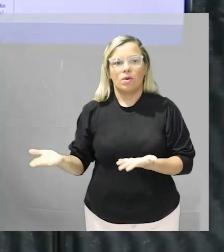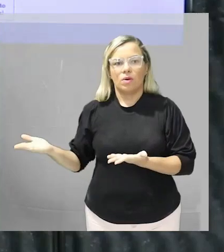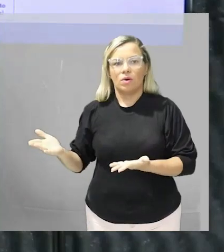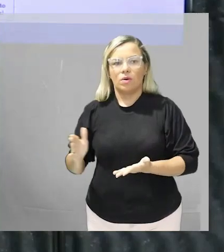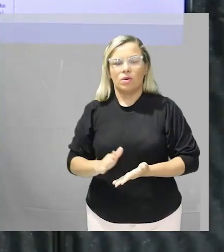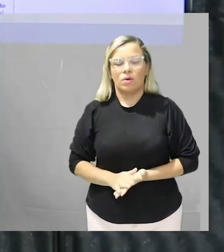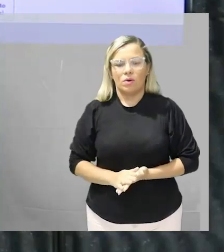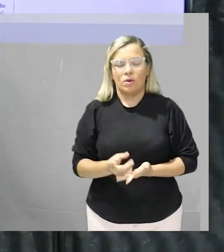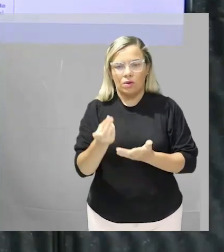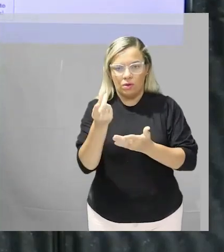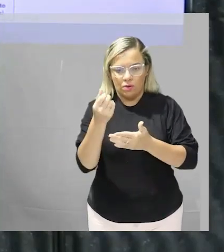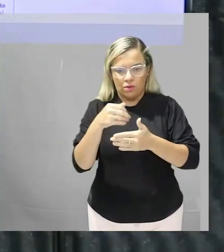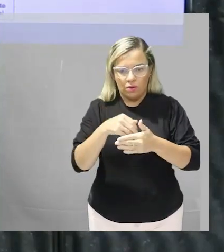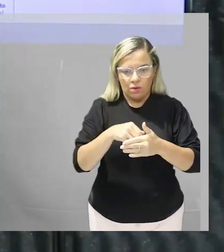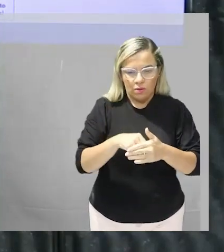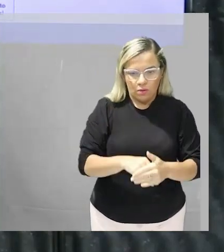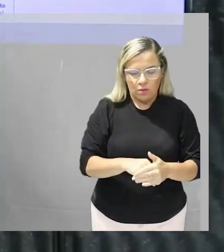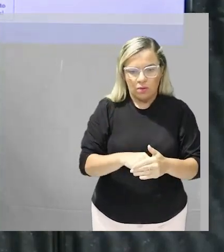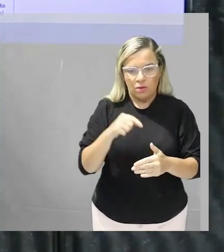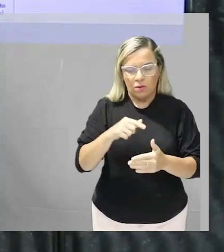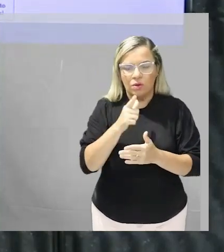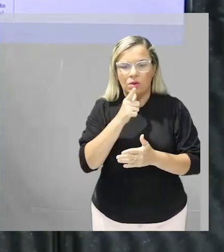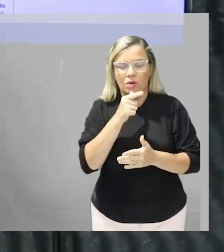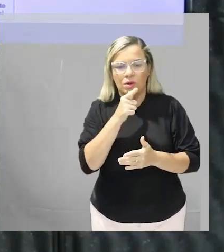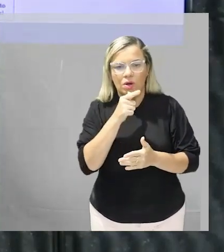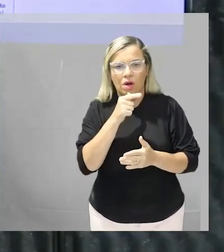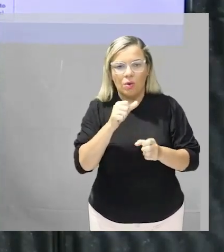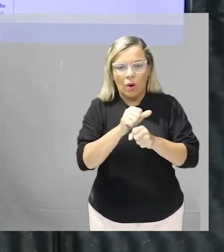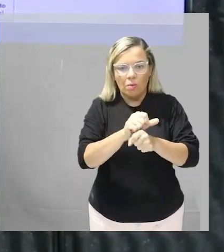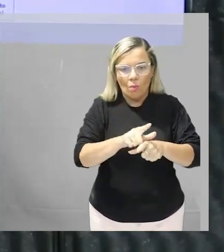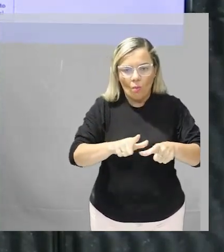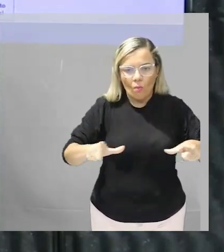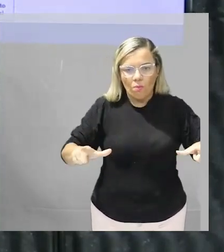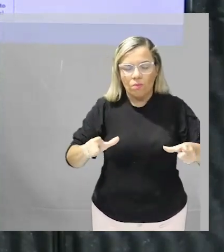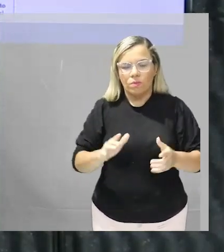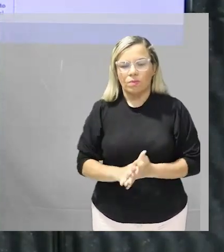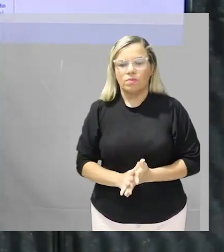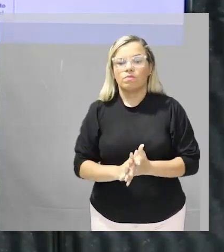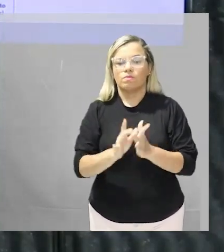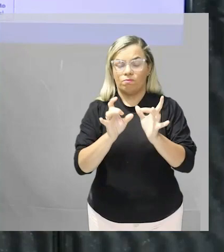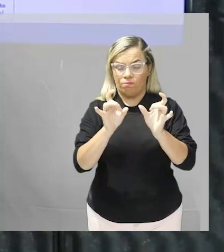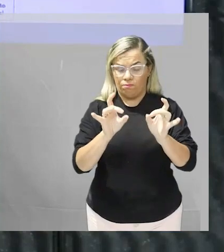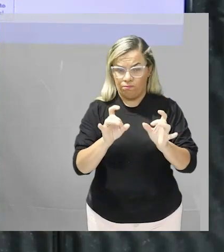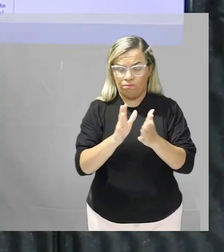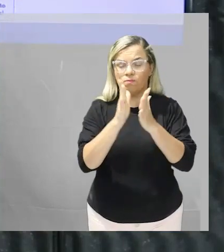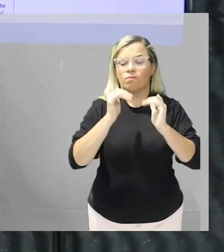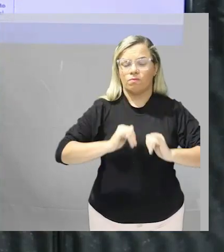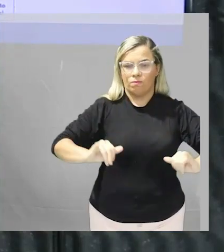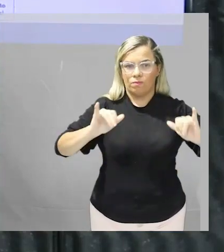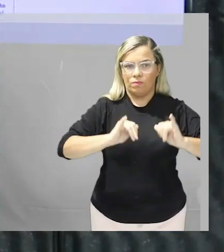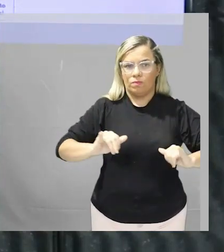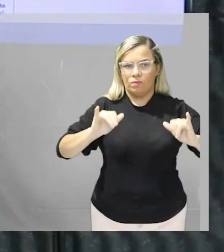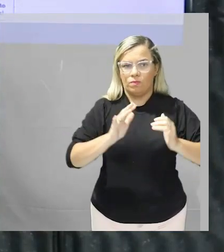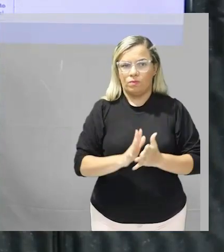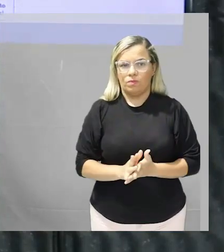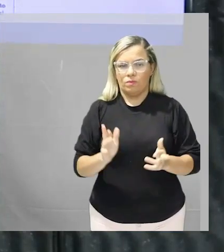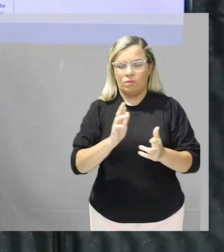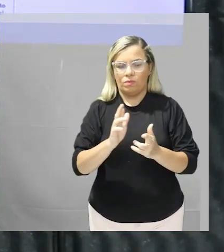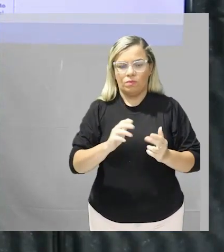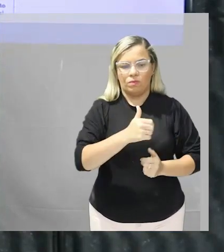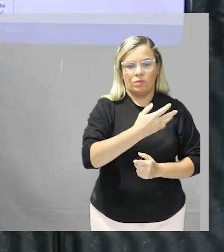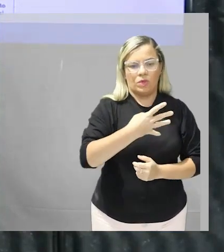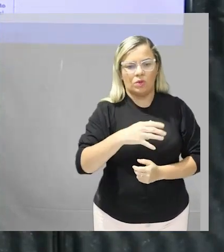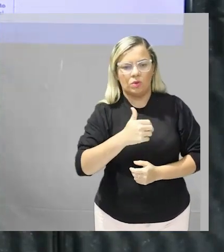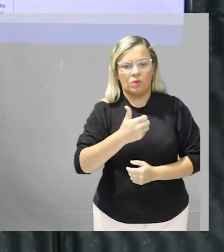ao investimento em saneamento básico tá e detalhe essas informações aqui que correspondem 14